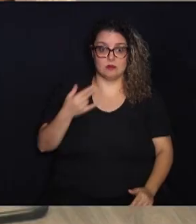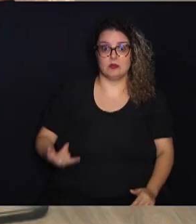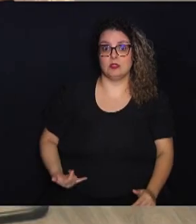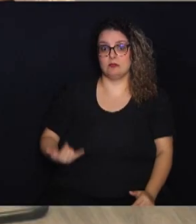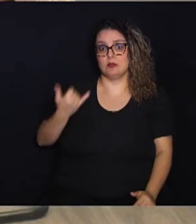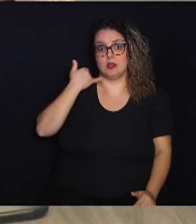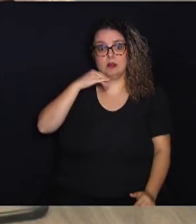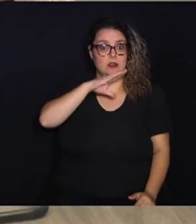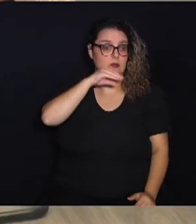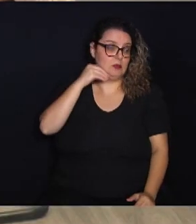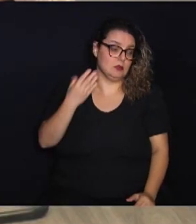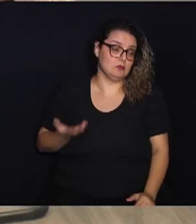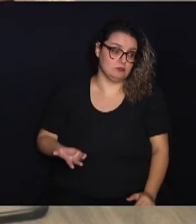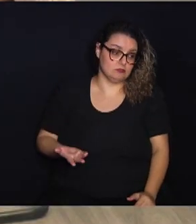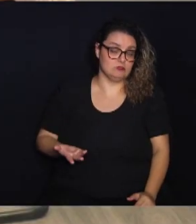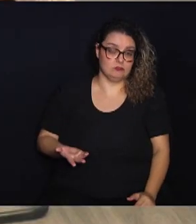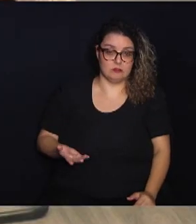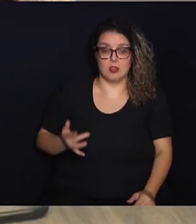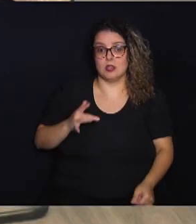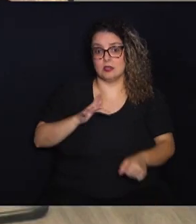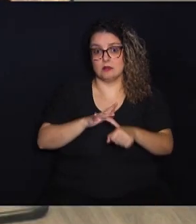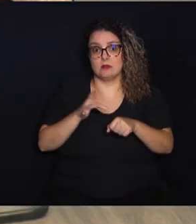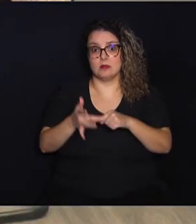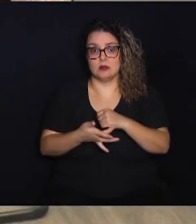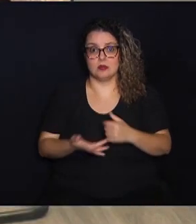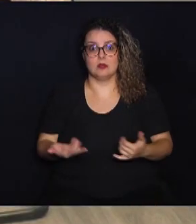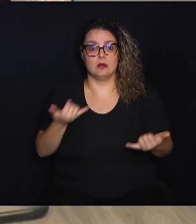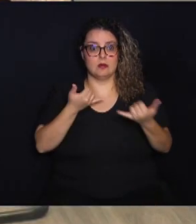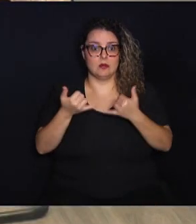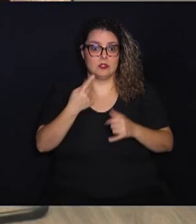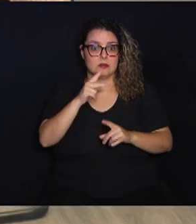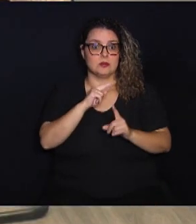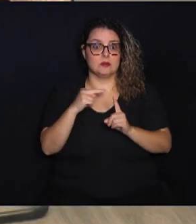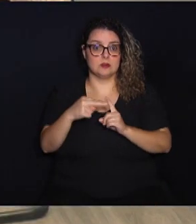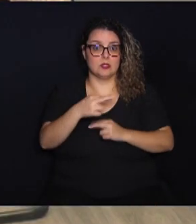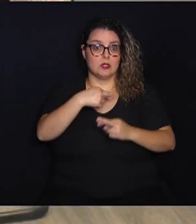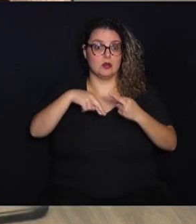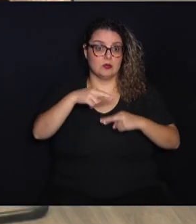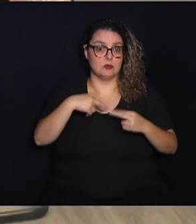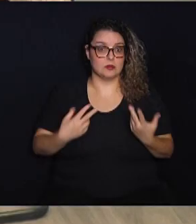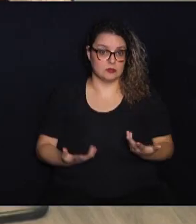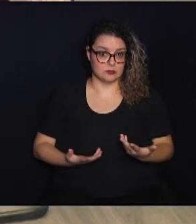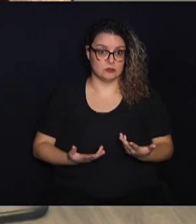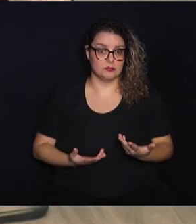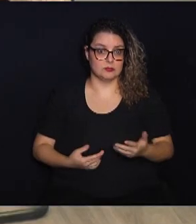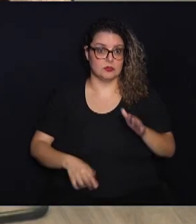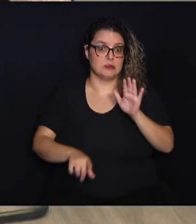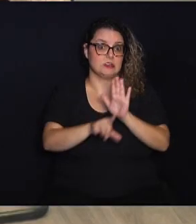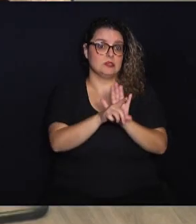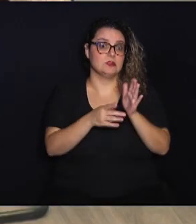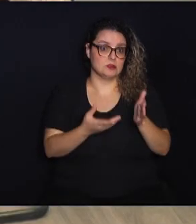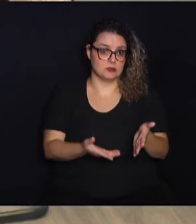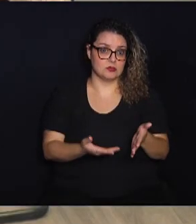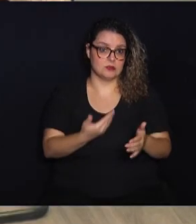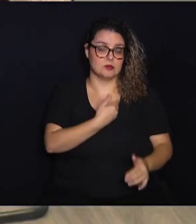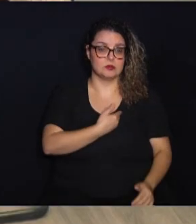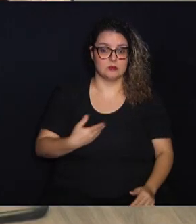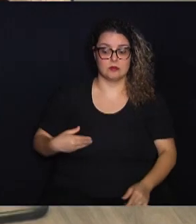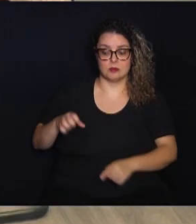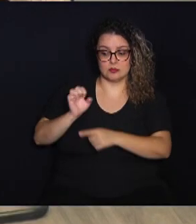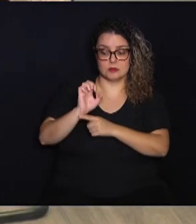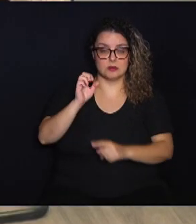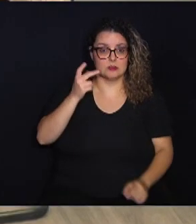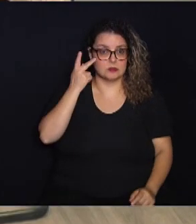de adolescente e tal, e de redes sociais. Fala para mim seu ponto de vista referente a essa lei, né, do governo do estado de São